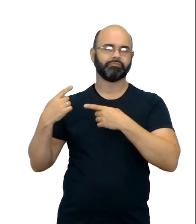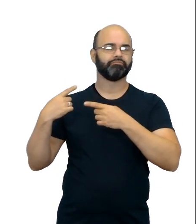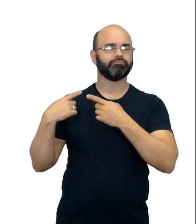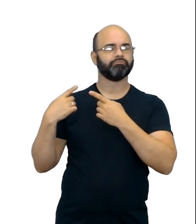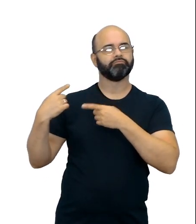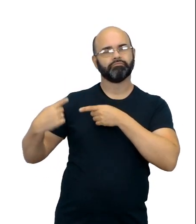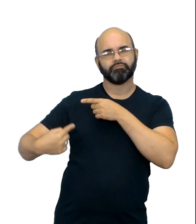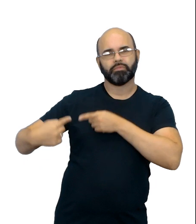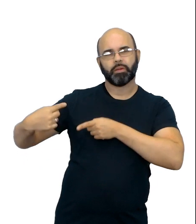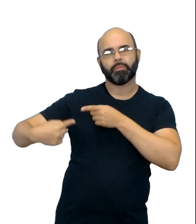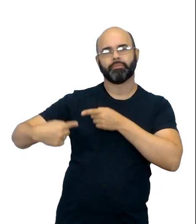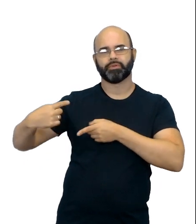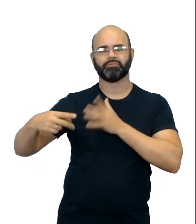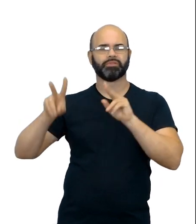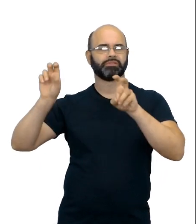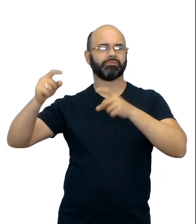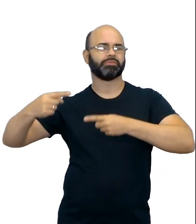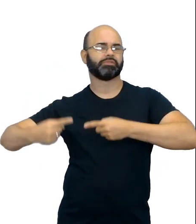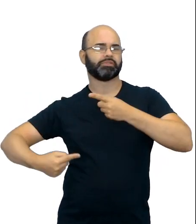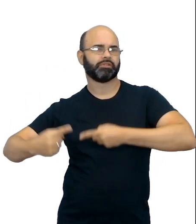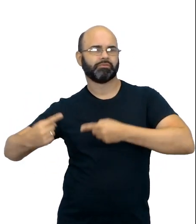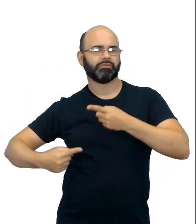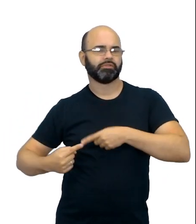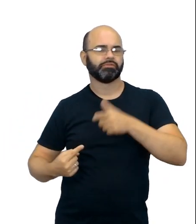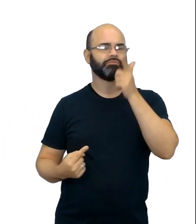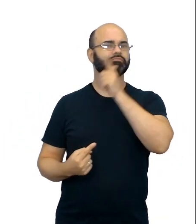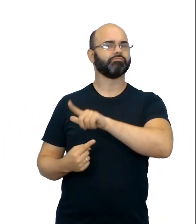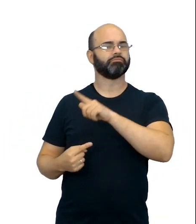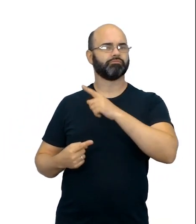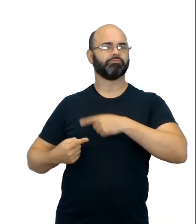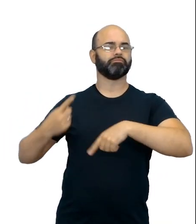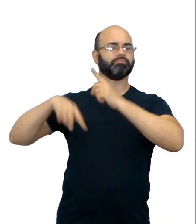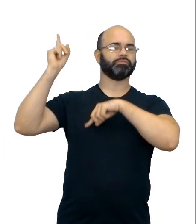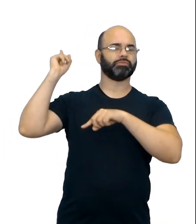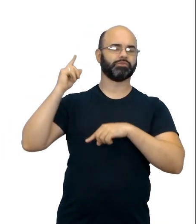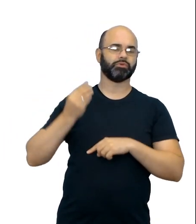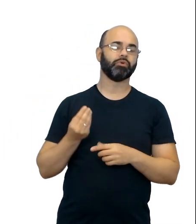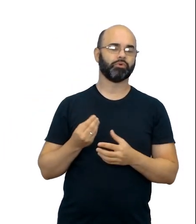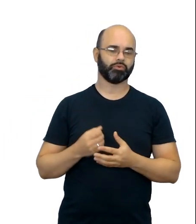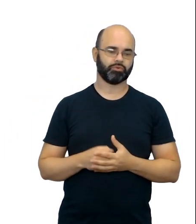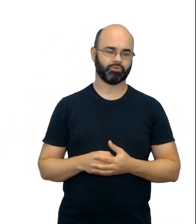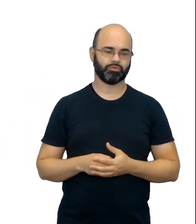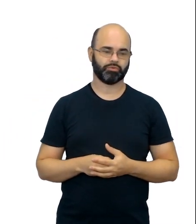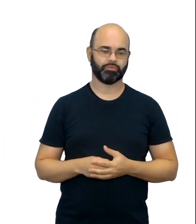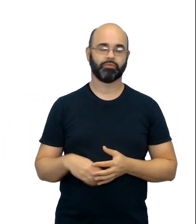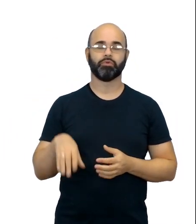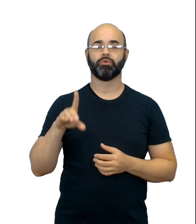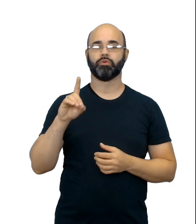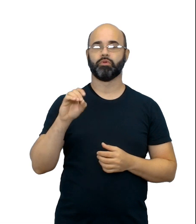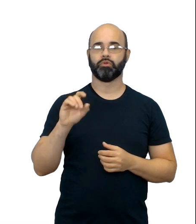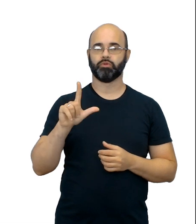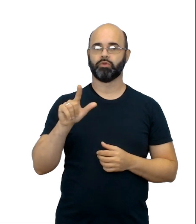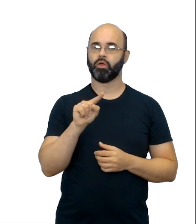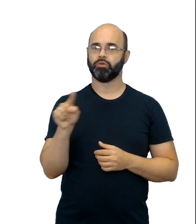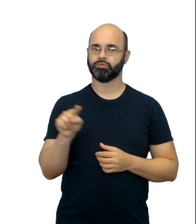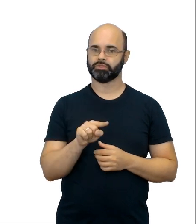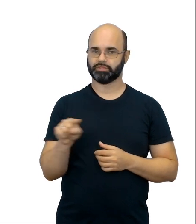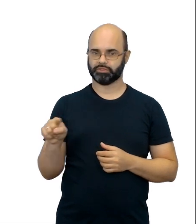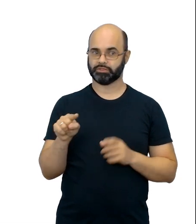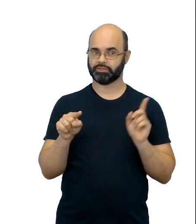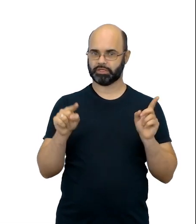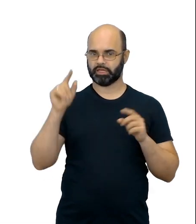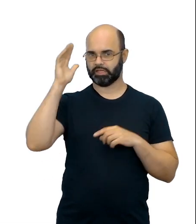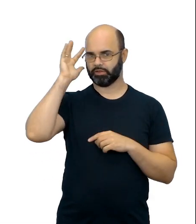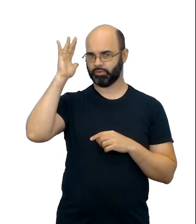chegar a esse nível de debate. Então, o Dawes, na sua teoria, nos diz que, no caso do